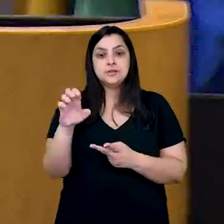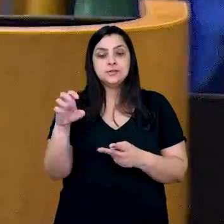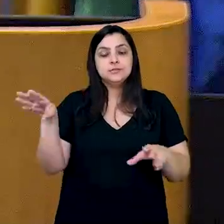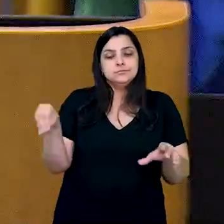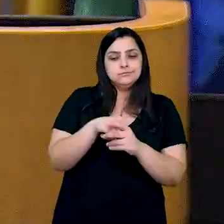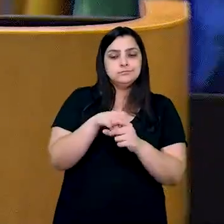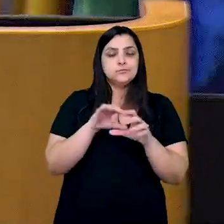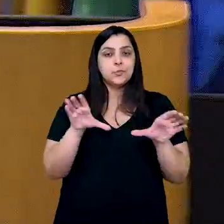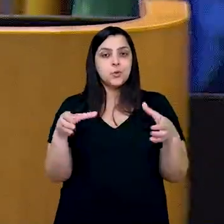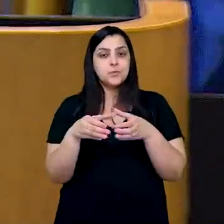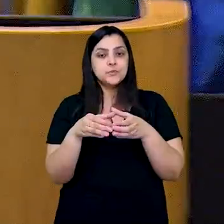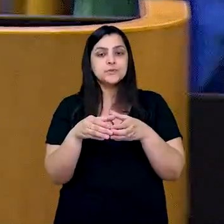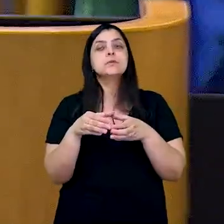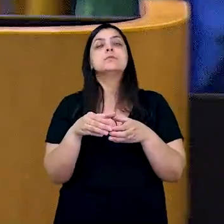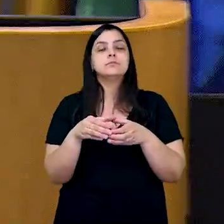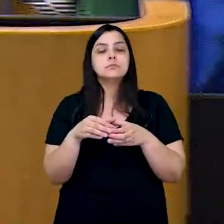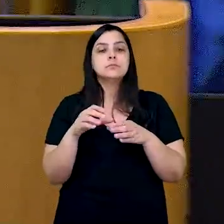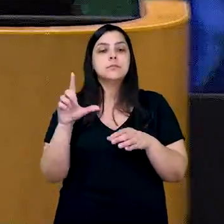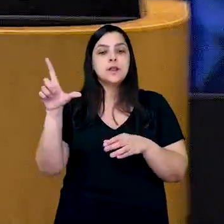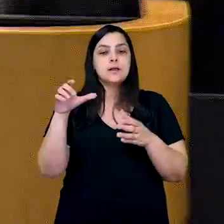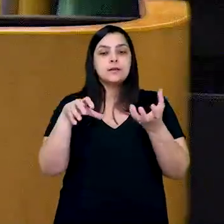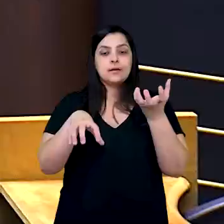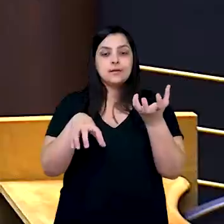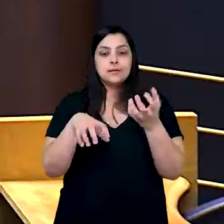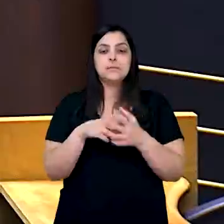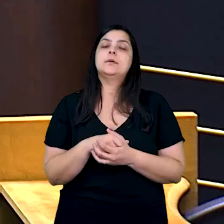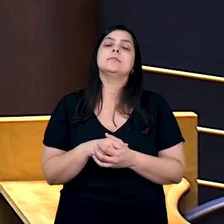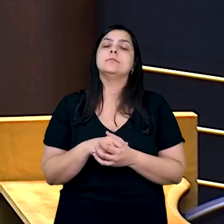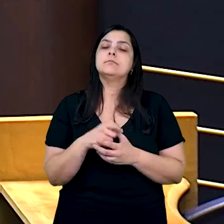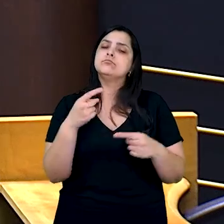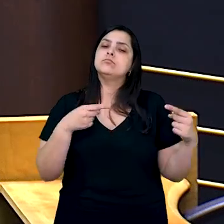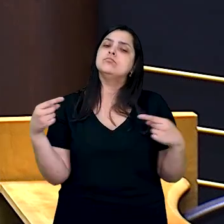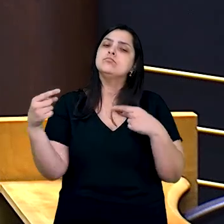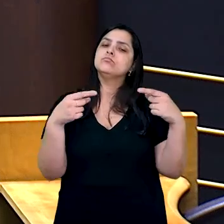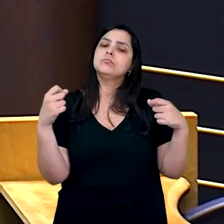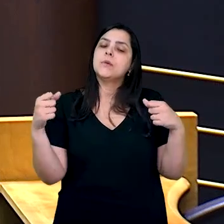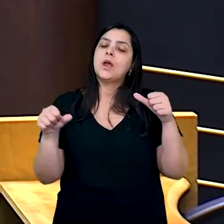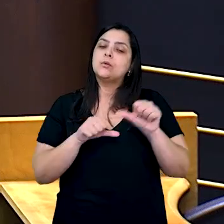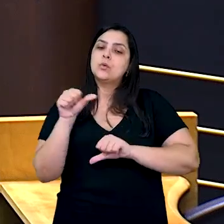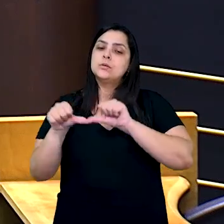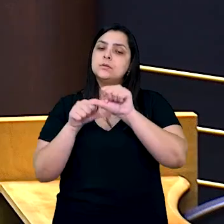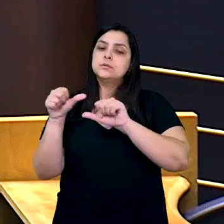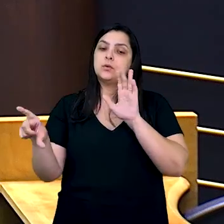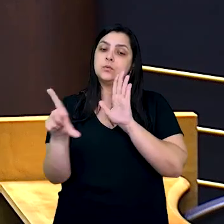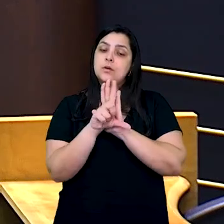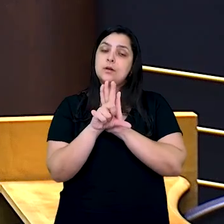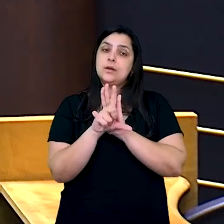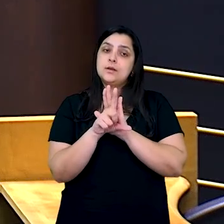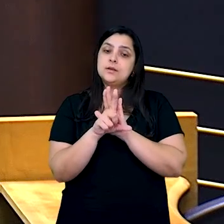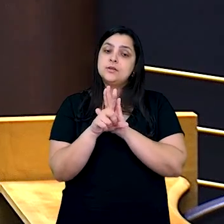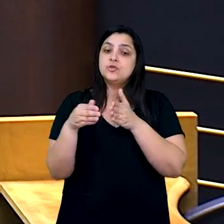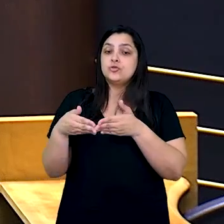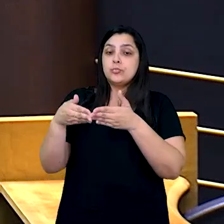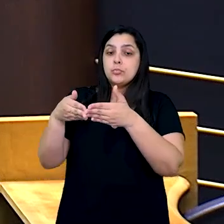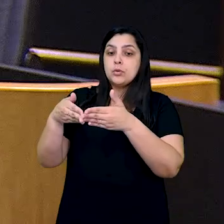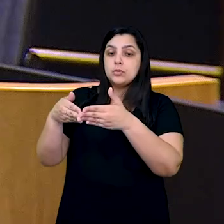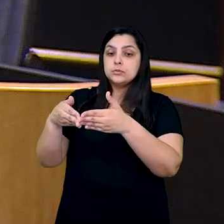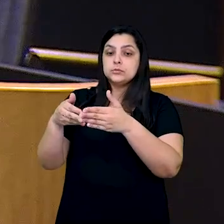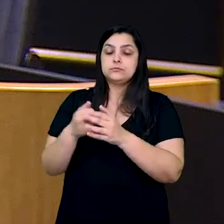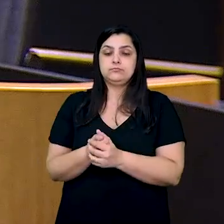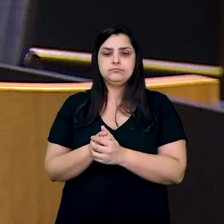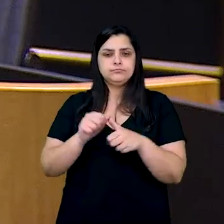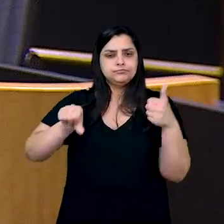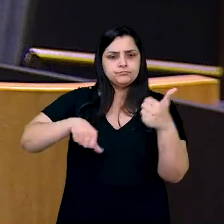Alexandre Ramos, integram a comissão de juristas na Câmara dos Deputados, que discute a atualização da legislação brasileira de